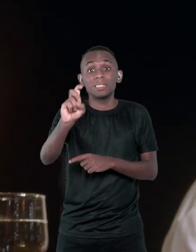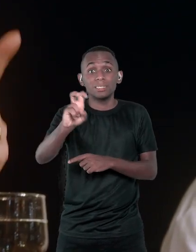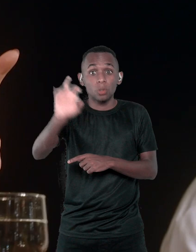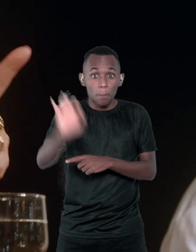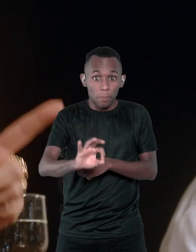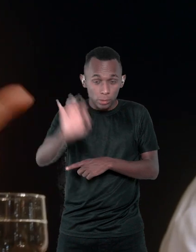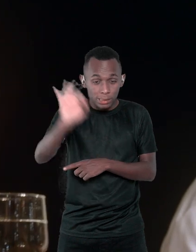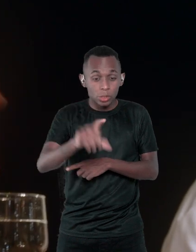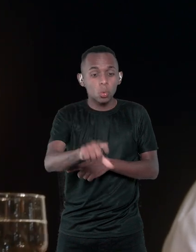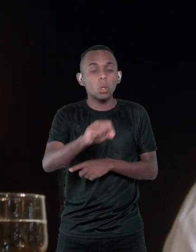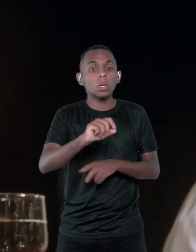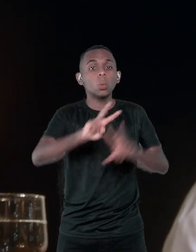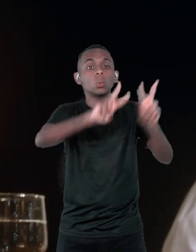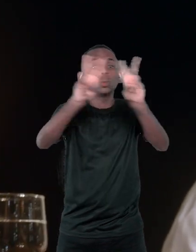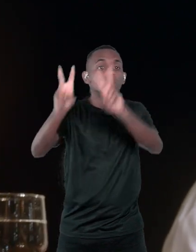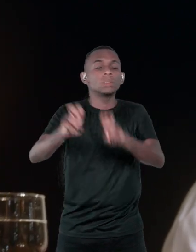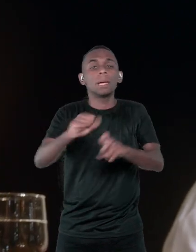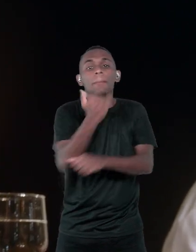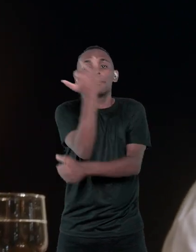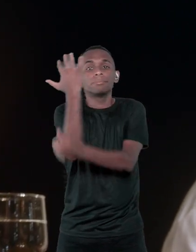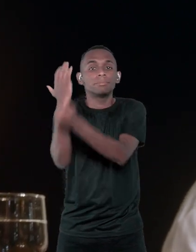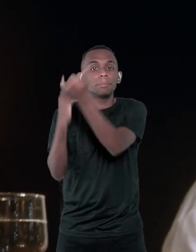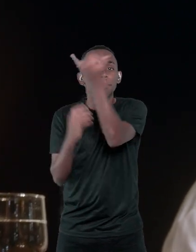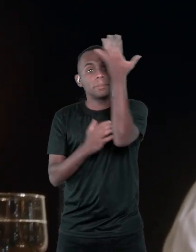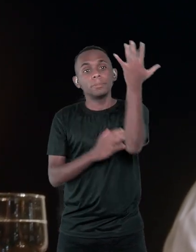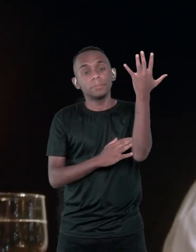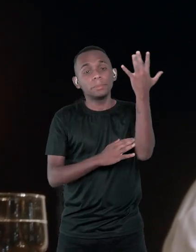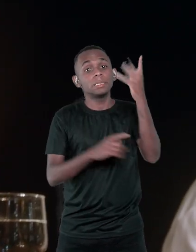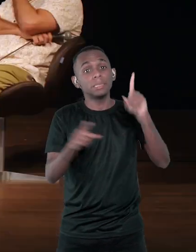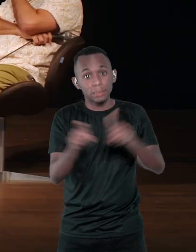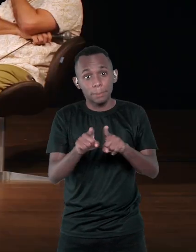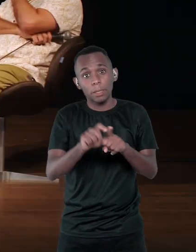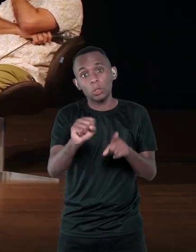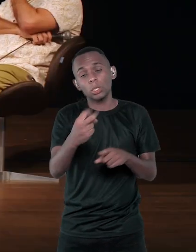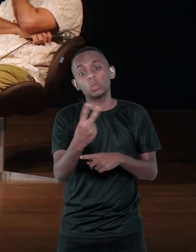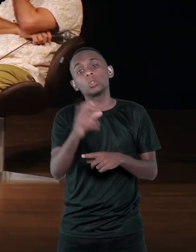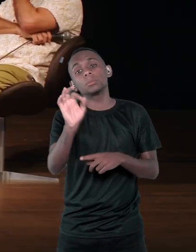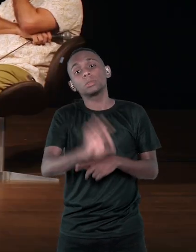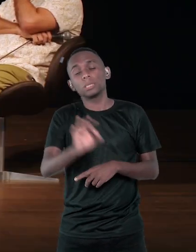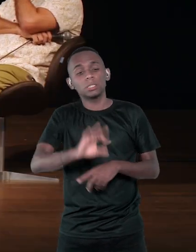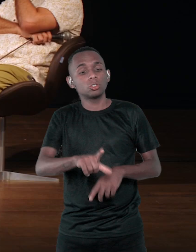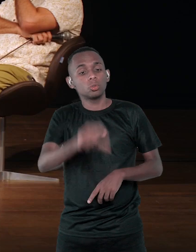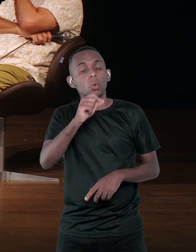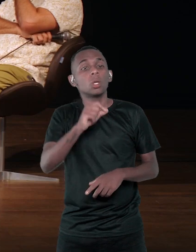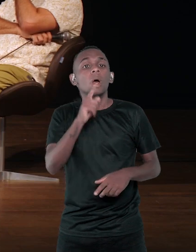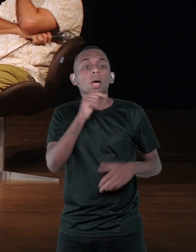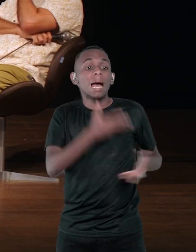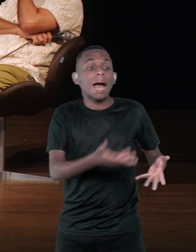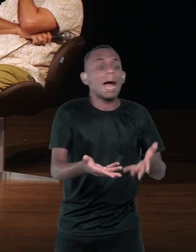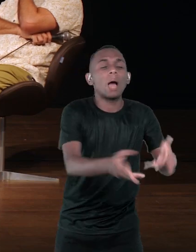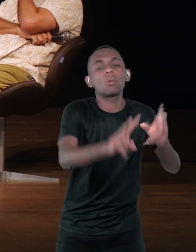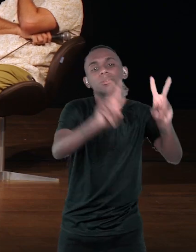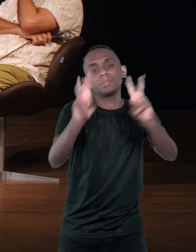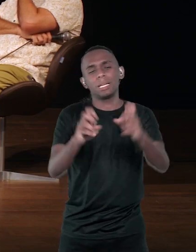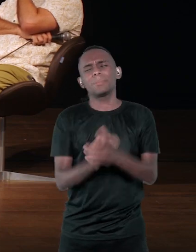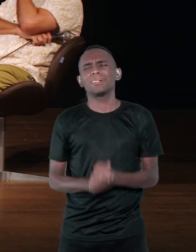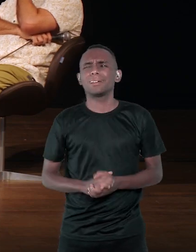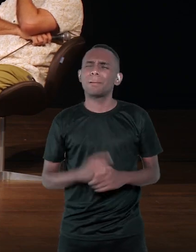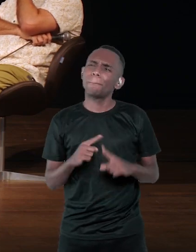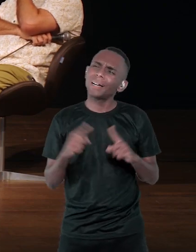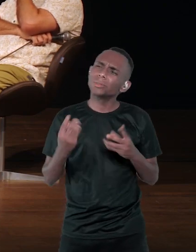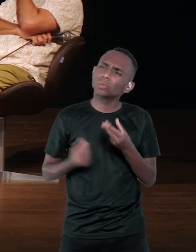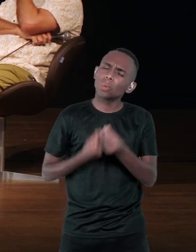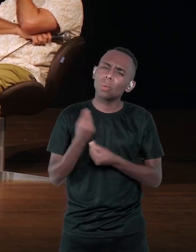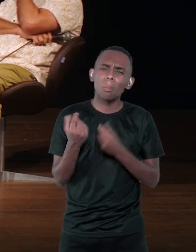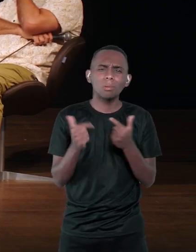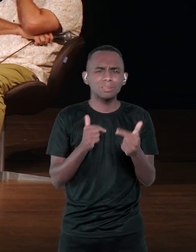desse total, 72% escolheram a causa água. O que foi um super desafio, né? Porque como trabalhar num